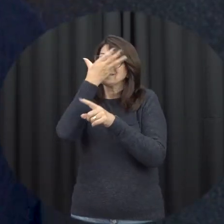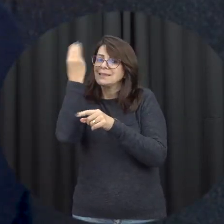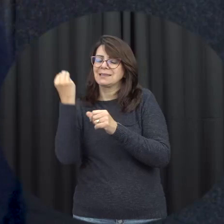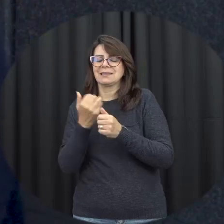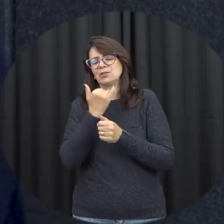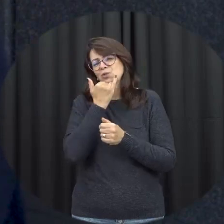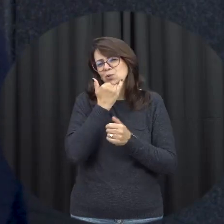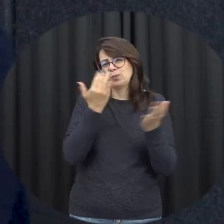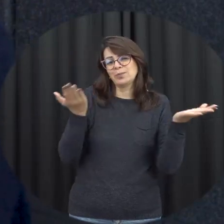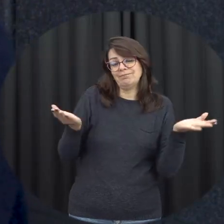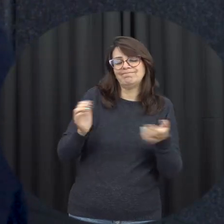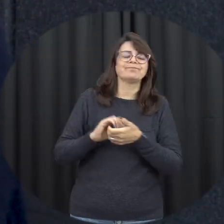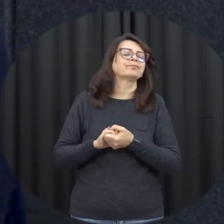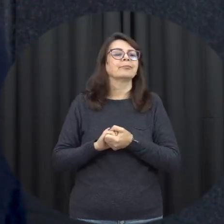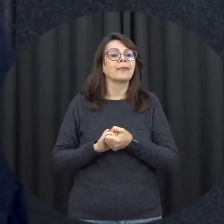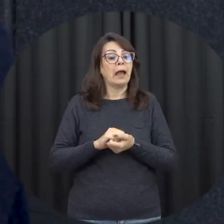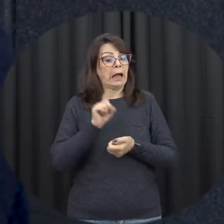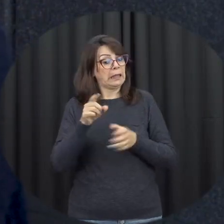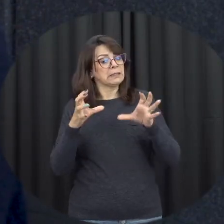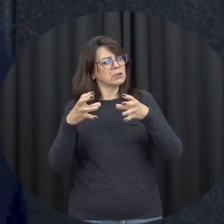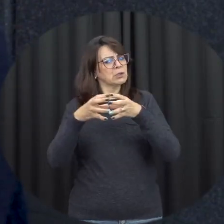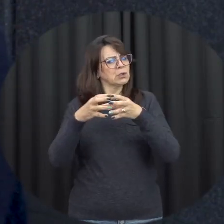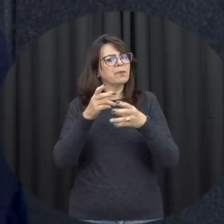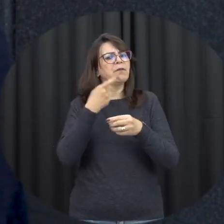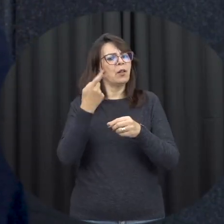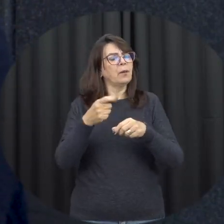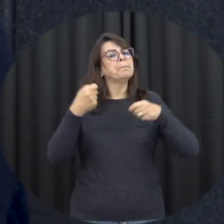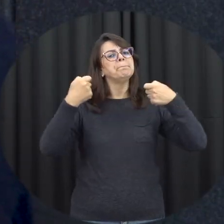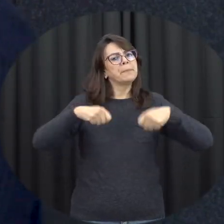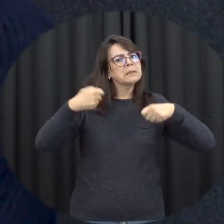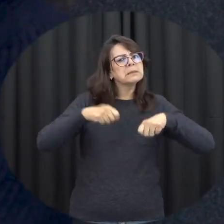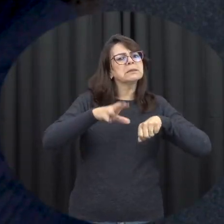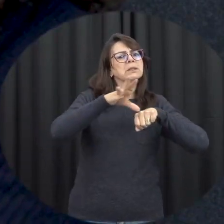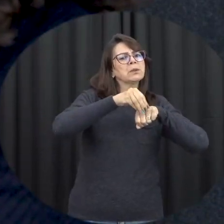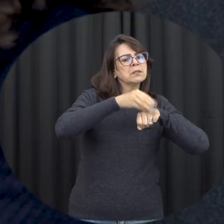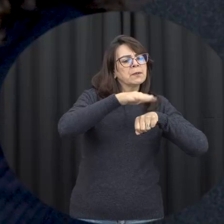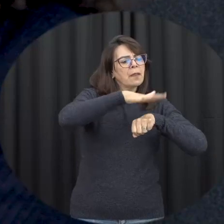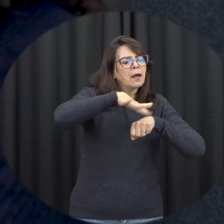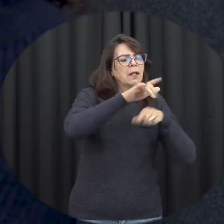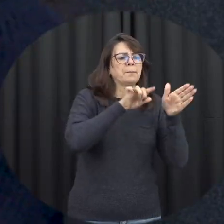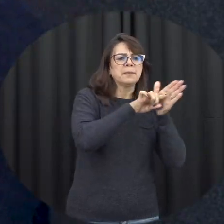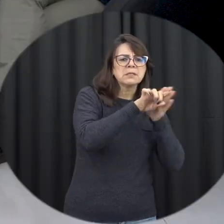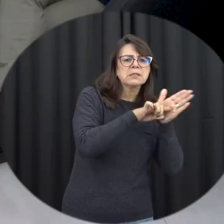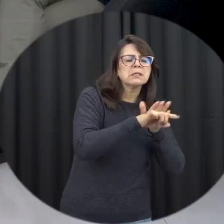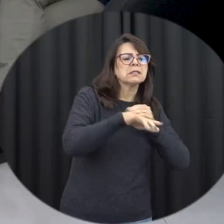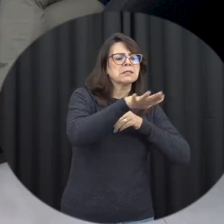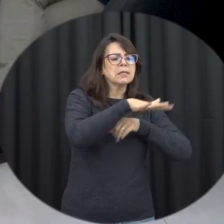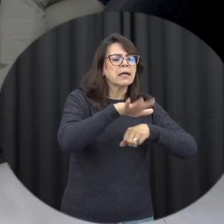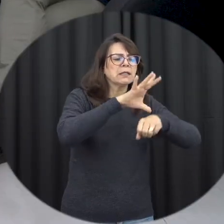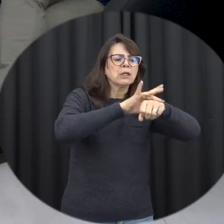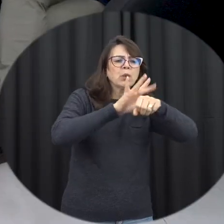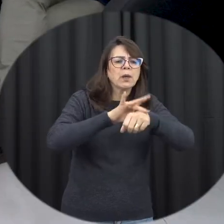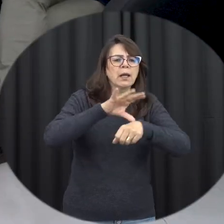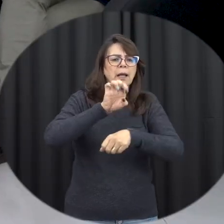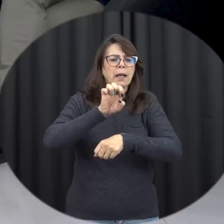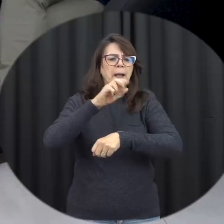precisa. Então, claro, então aí eles já foram dizendo, então precisa de conhecimentos na área da pesquisa,